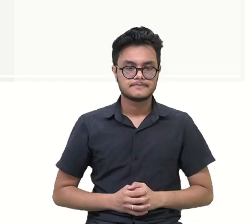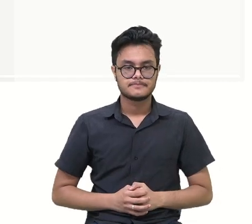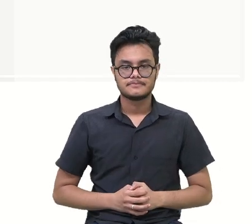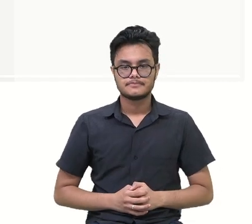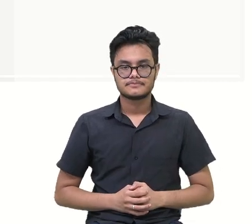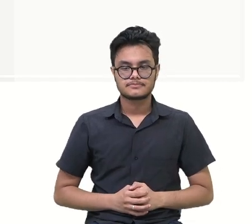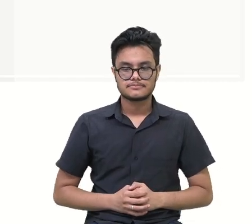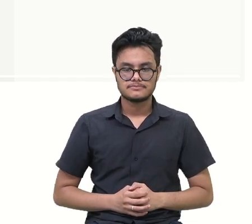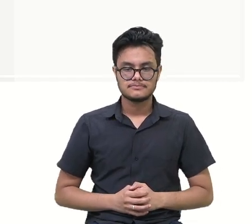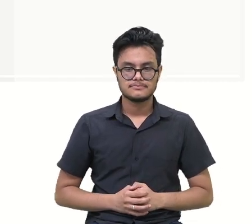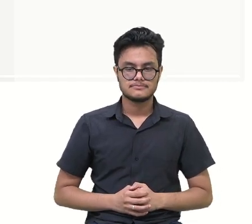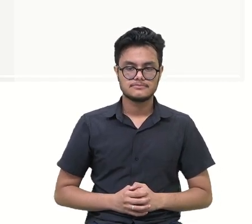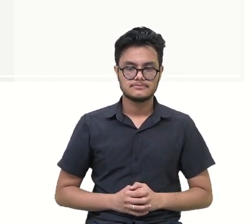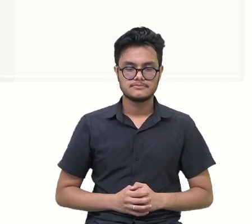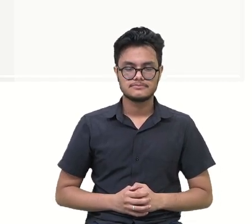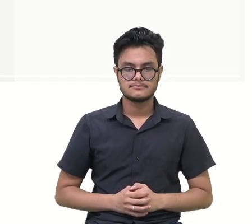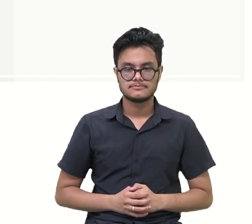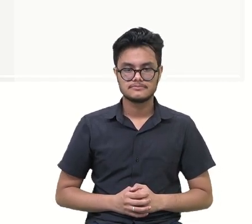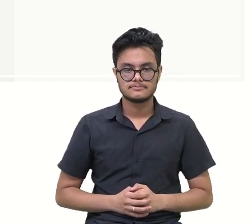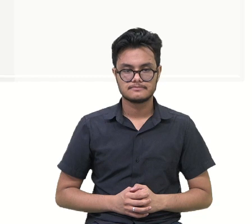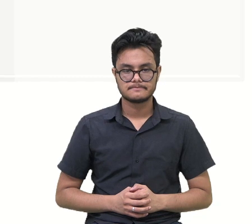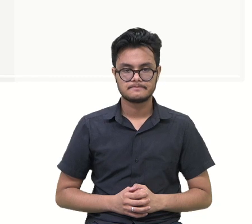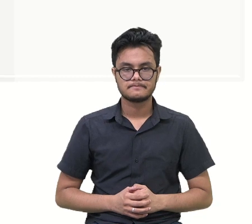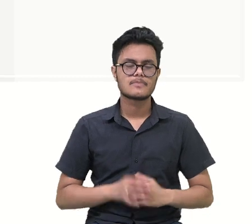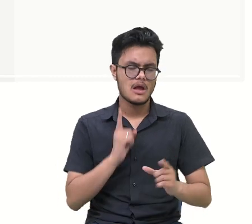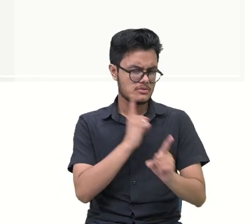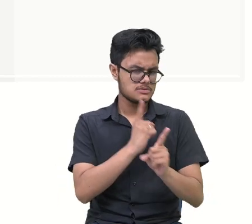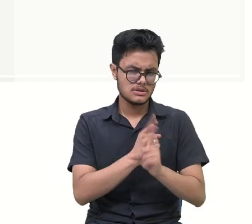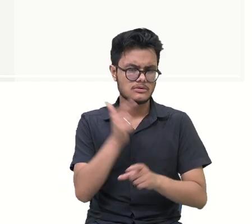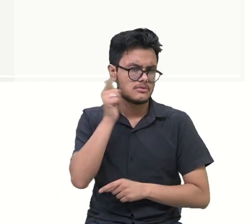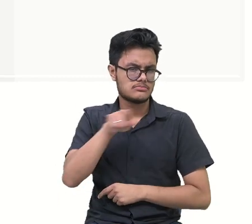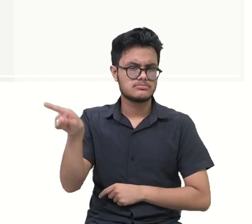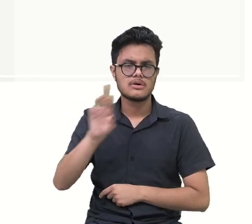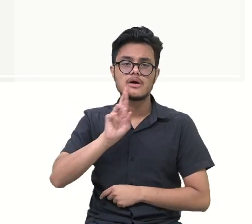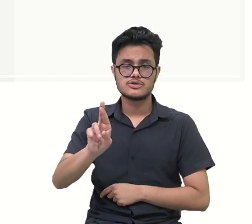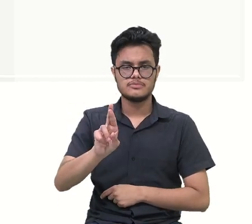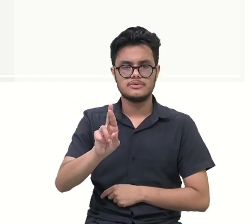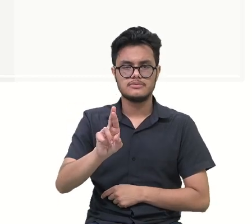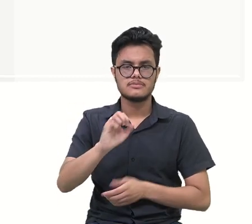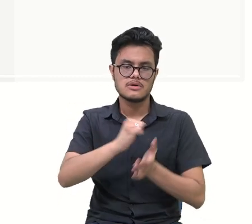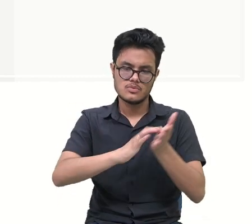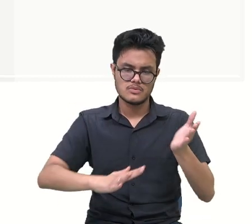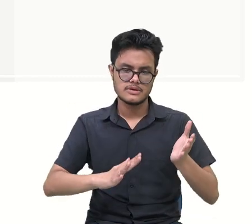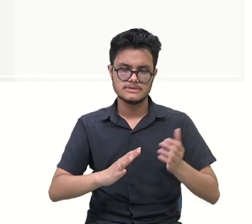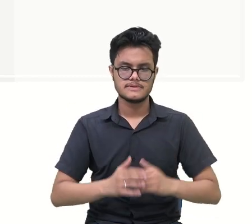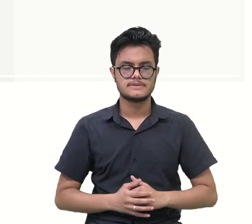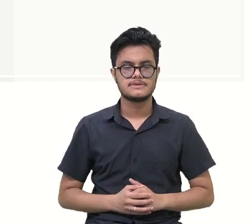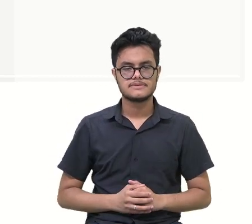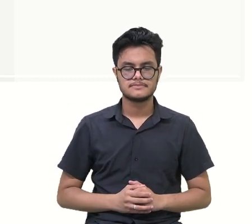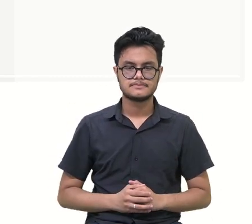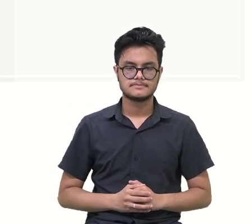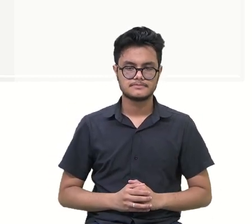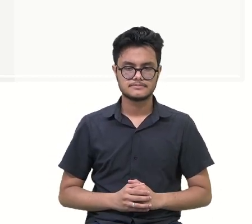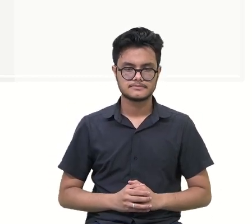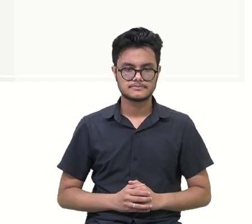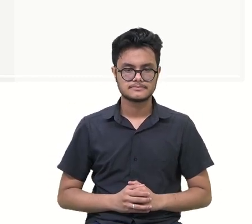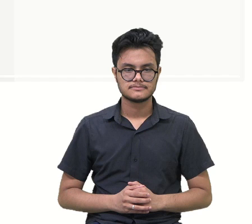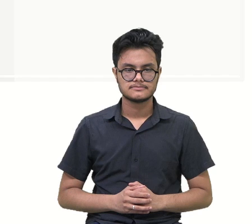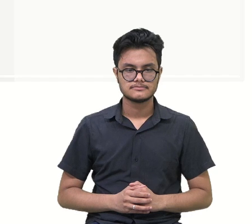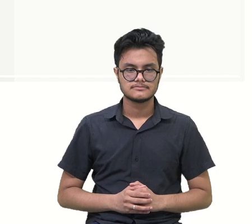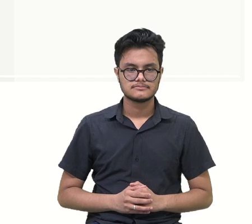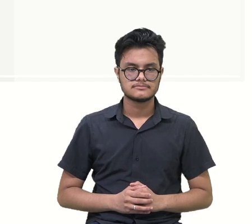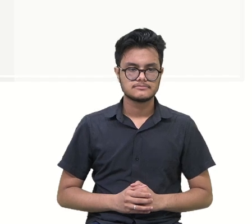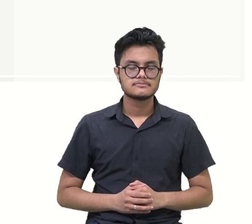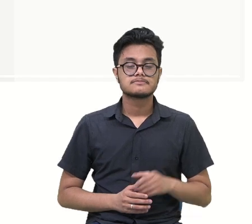Ok? Que a gente vai chegar tranquilamente nesse valor que está sendo pedido aí. Então vamos lá?